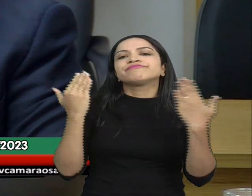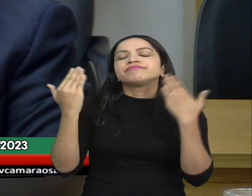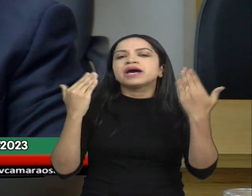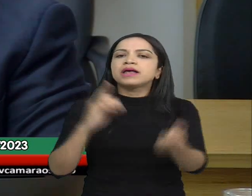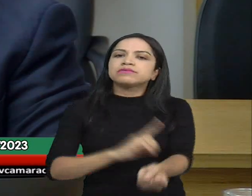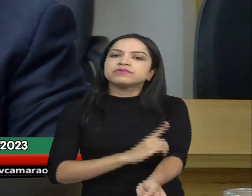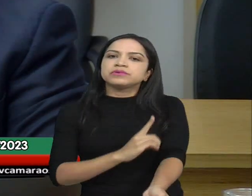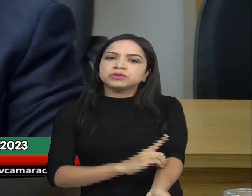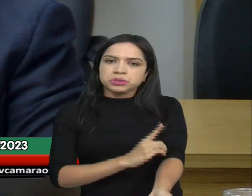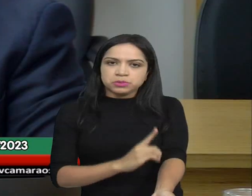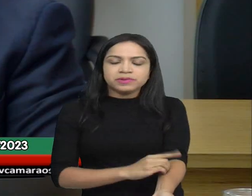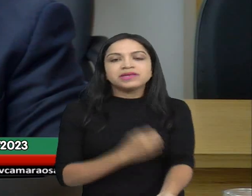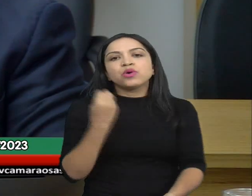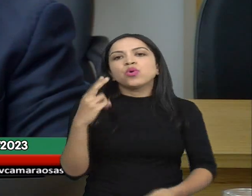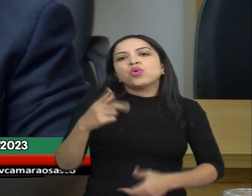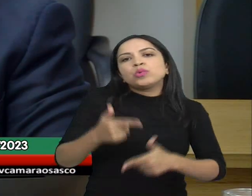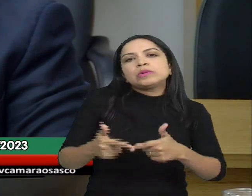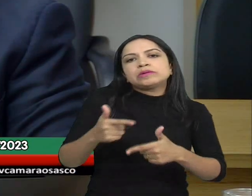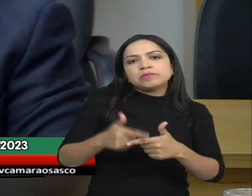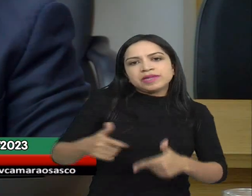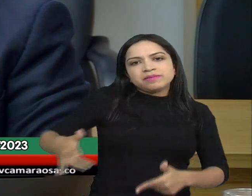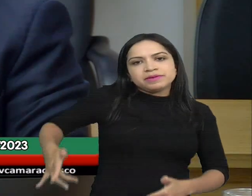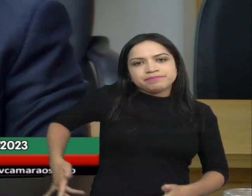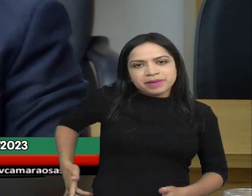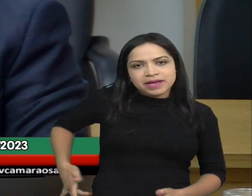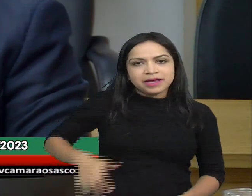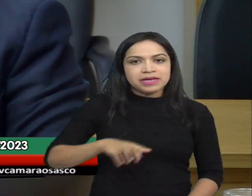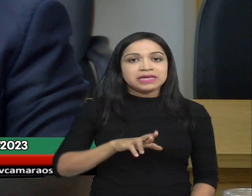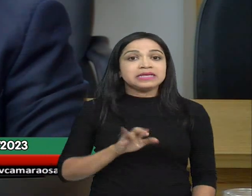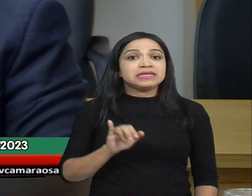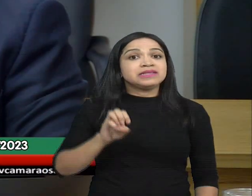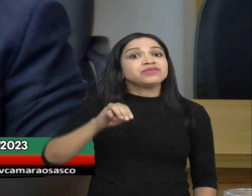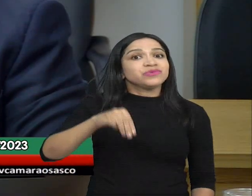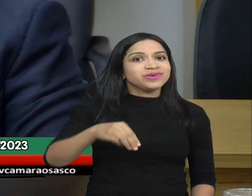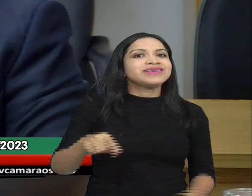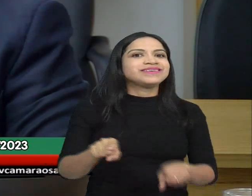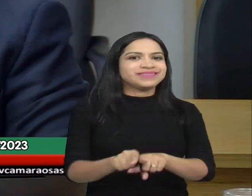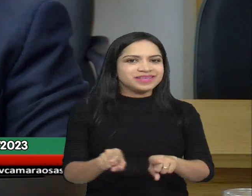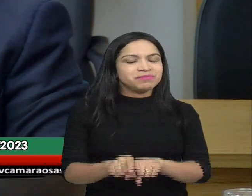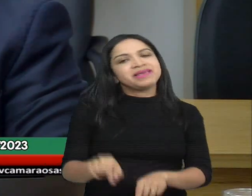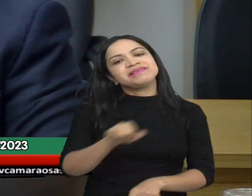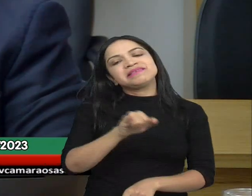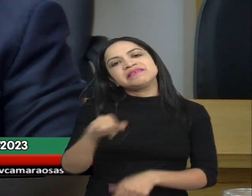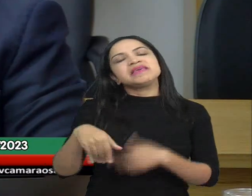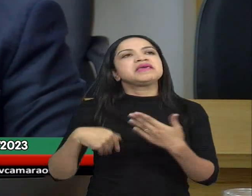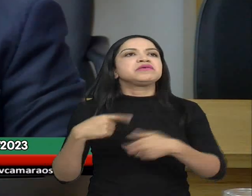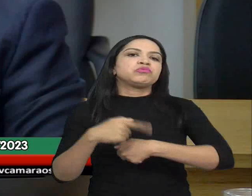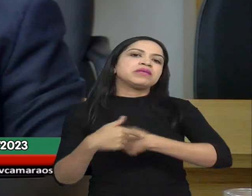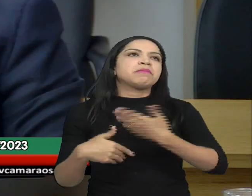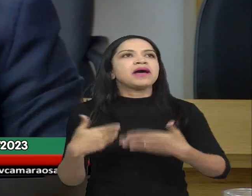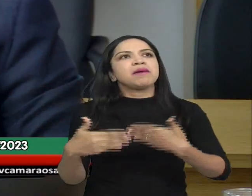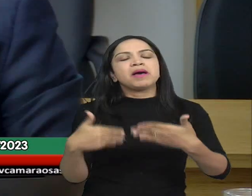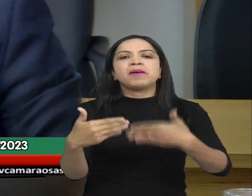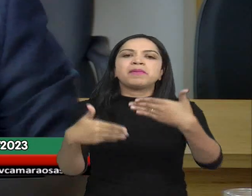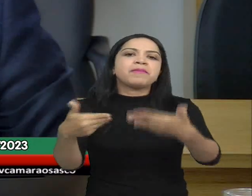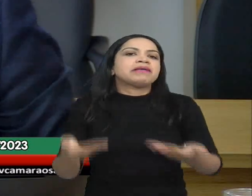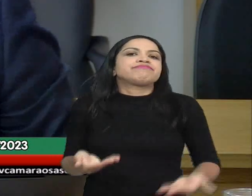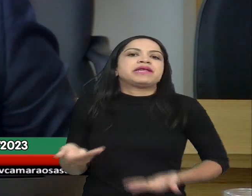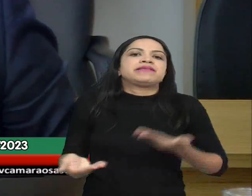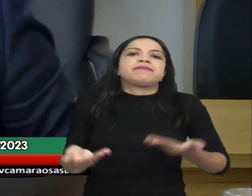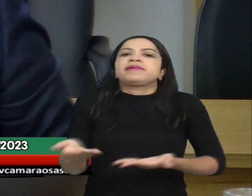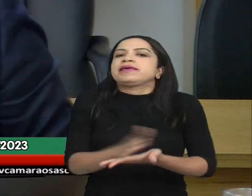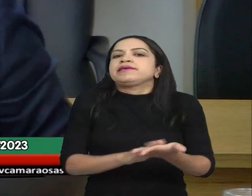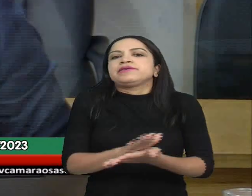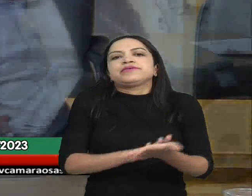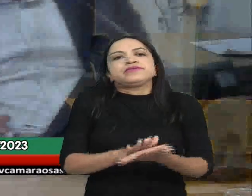renal. Tem que ser cuidado. Não pode só fazer o procedimento e deixar seguir assim. Olha